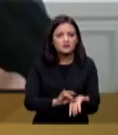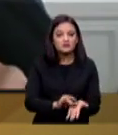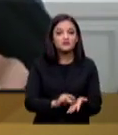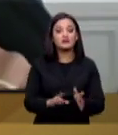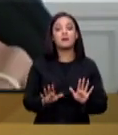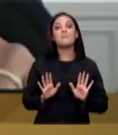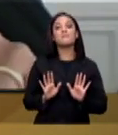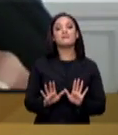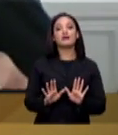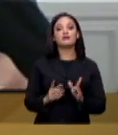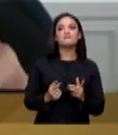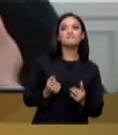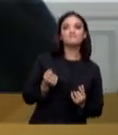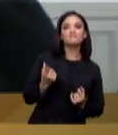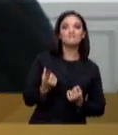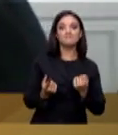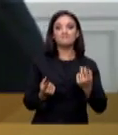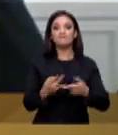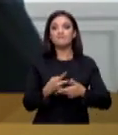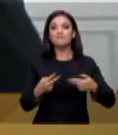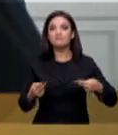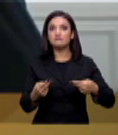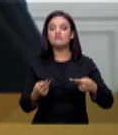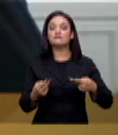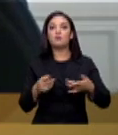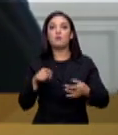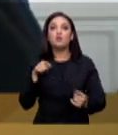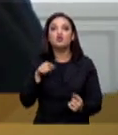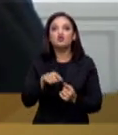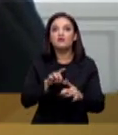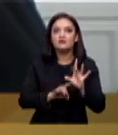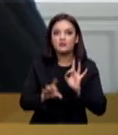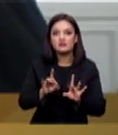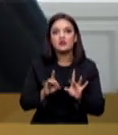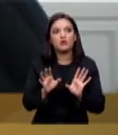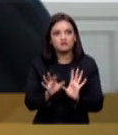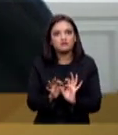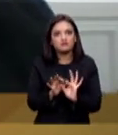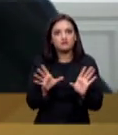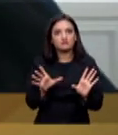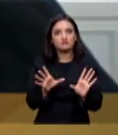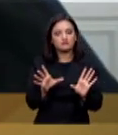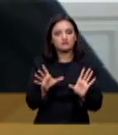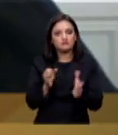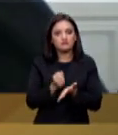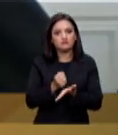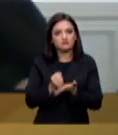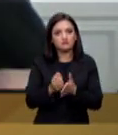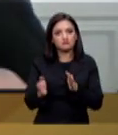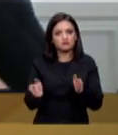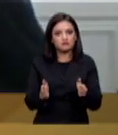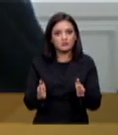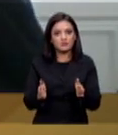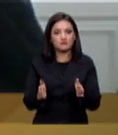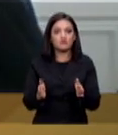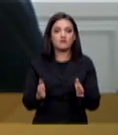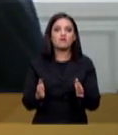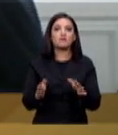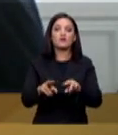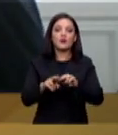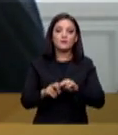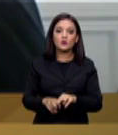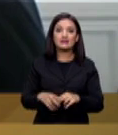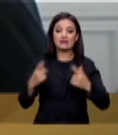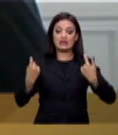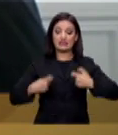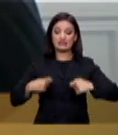excepcionalidade que permite a temporariedade se dá pela necessidade no momento. E